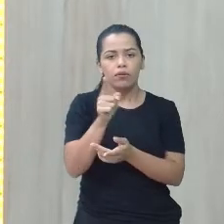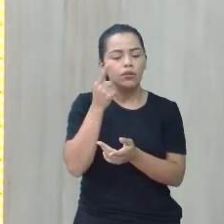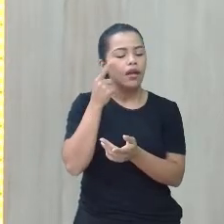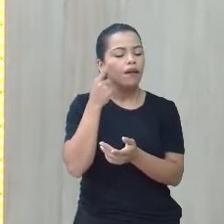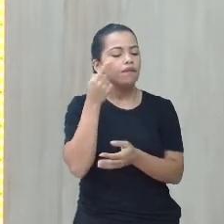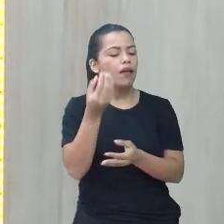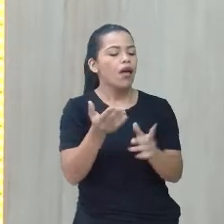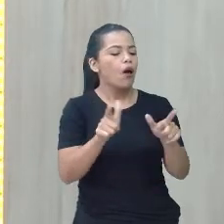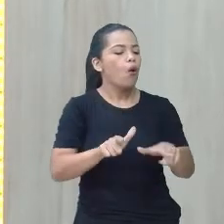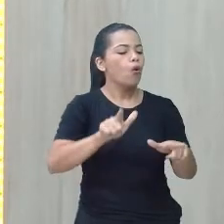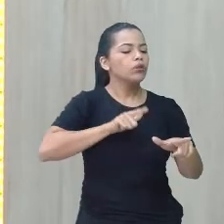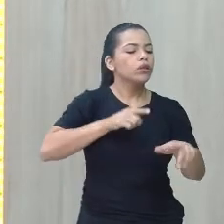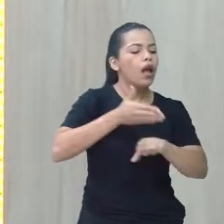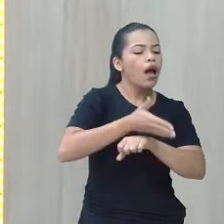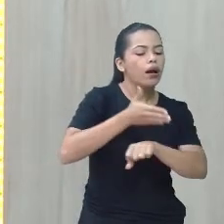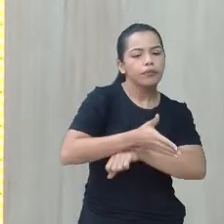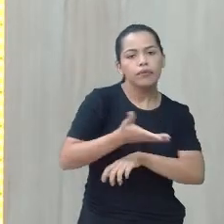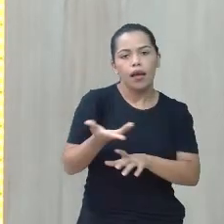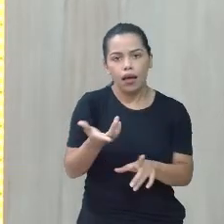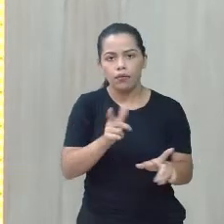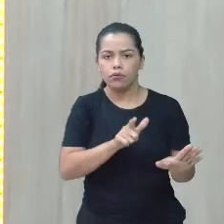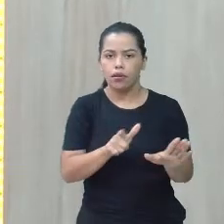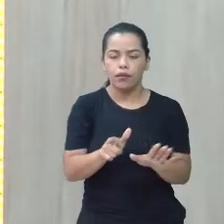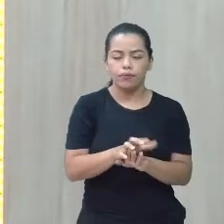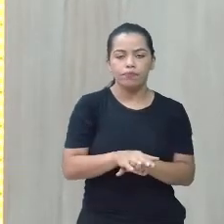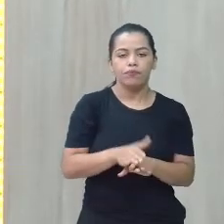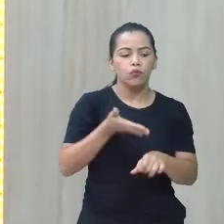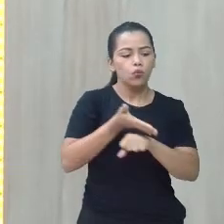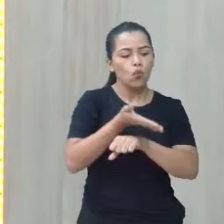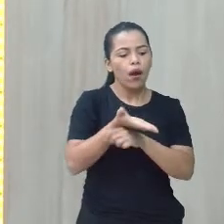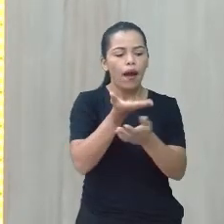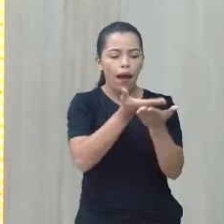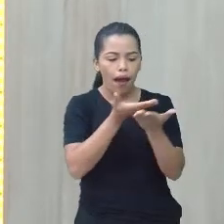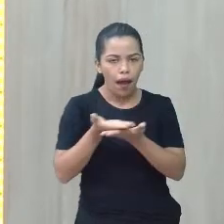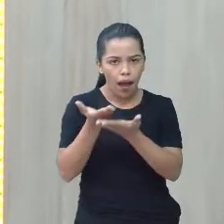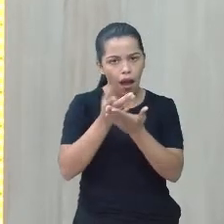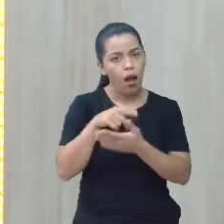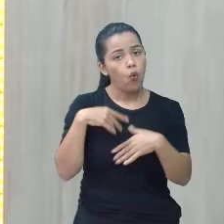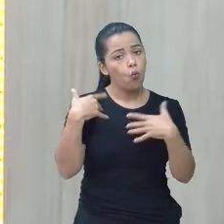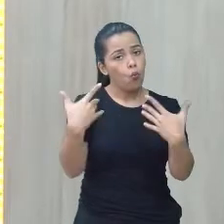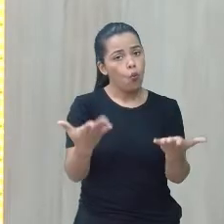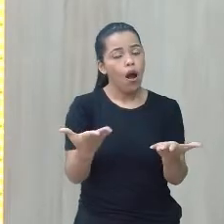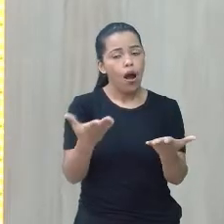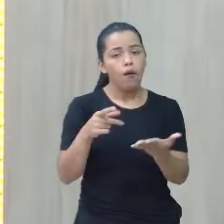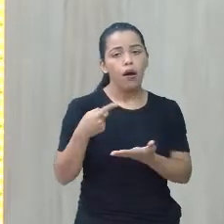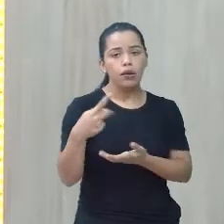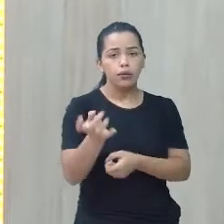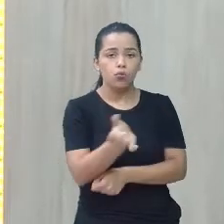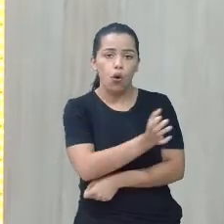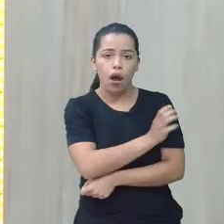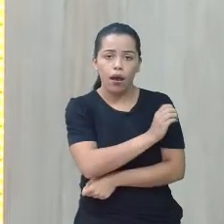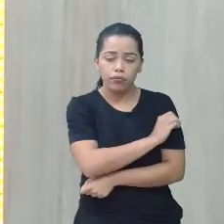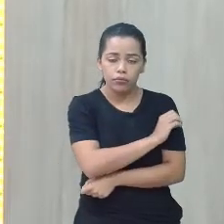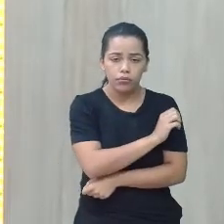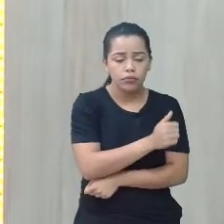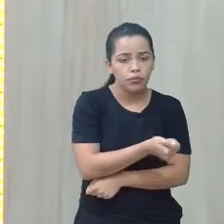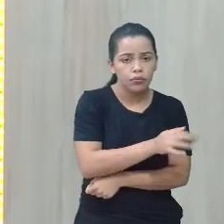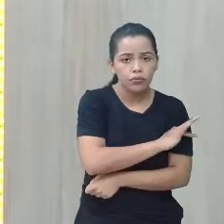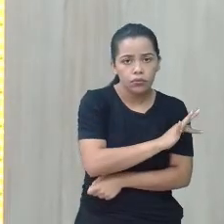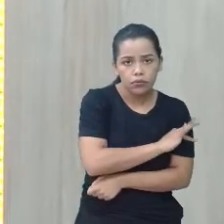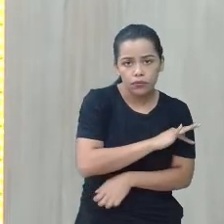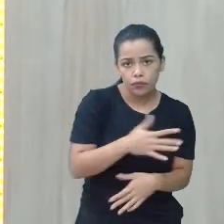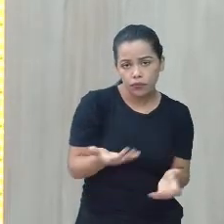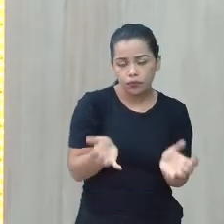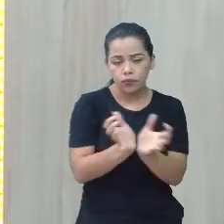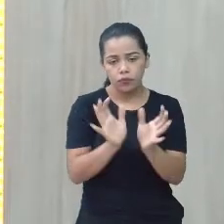vai ter acesso, tanto a parte do acesso à aula, né, da sua sala, da sua turma, quanto acesso aos materiais, né, que a gente